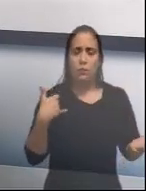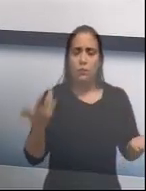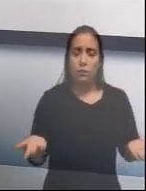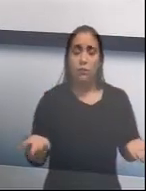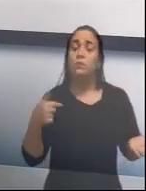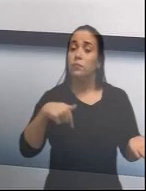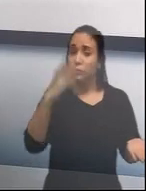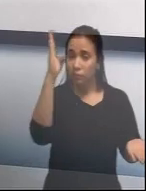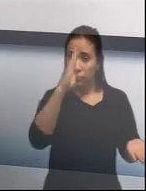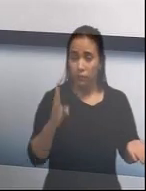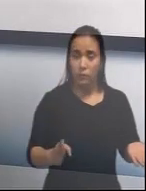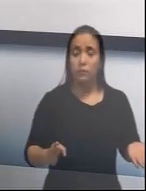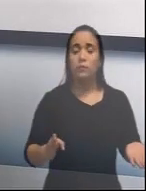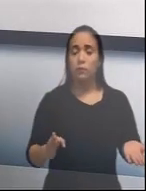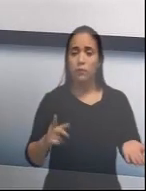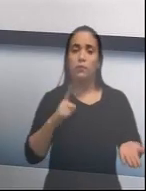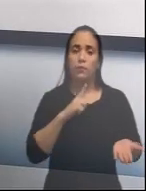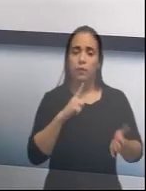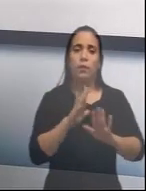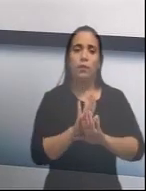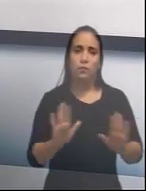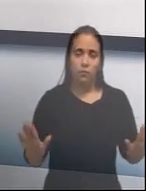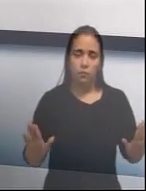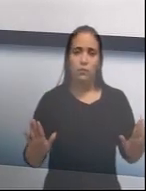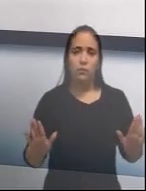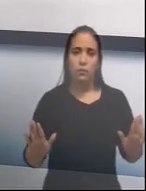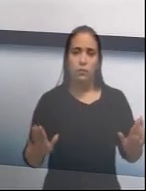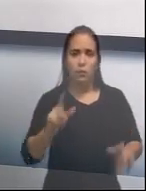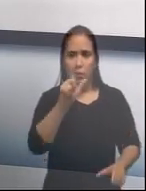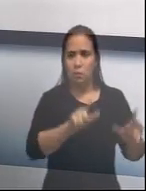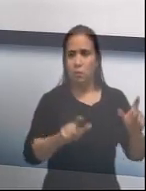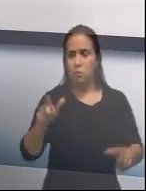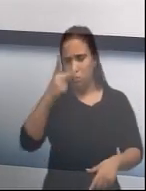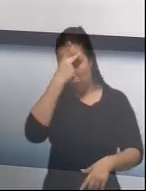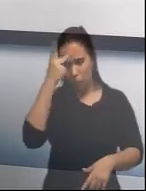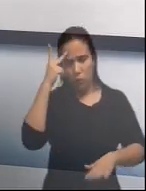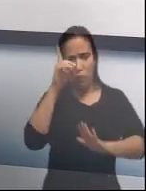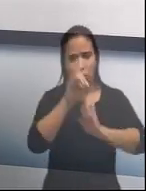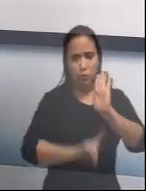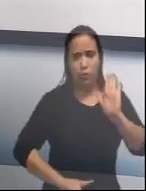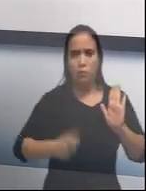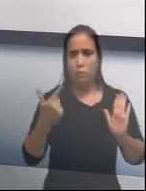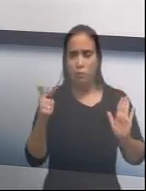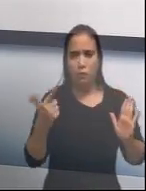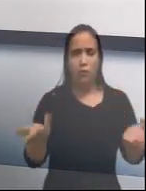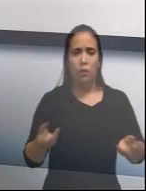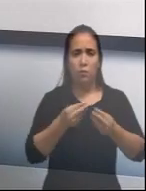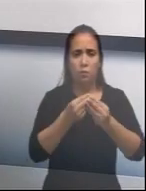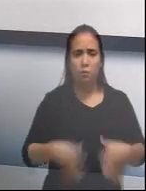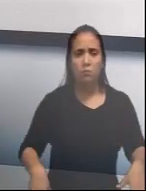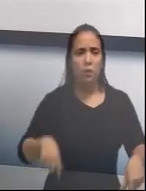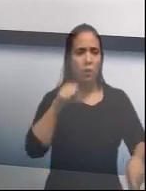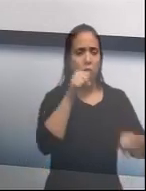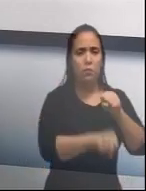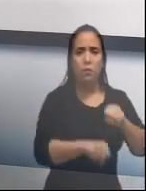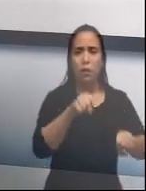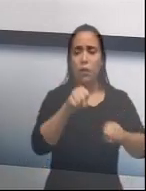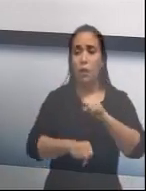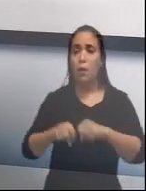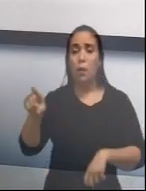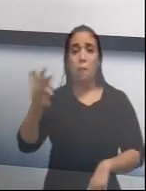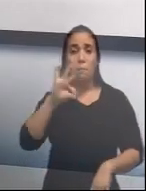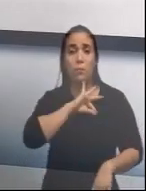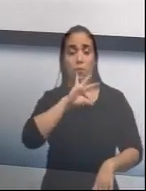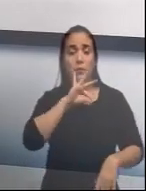Brasil, Luiz, é isso mesmo, o Estado não tem direito a nada, as pessoas são mortas, assassinadas, e quando a polícia é